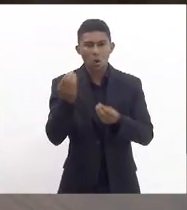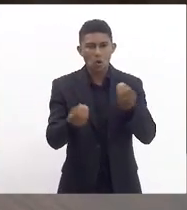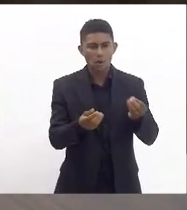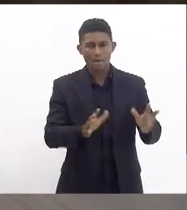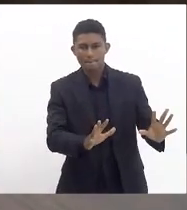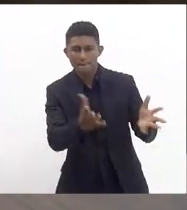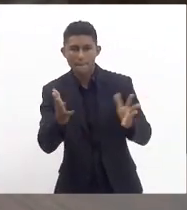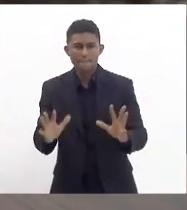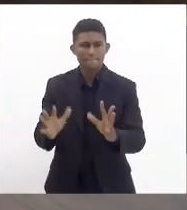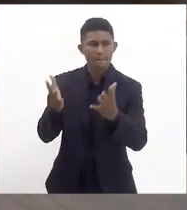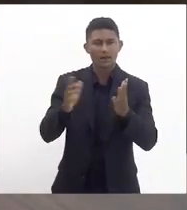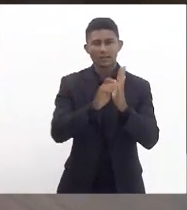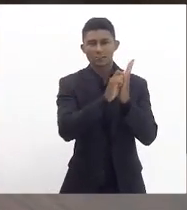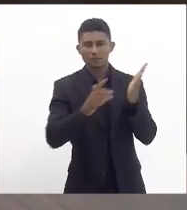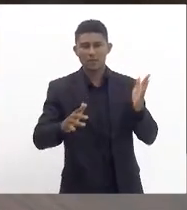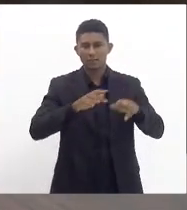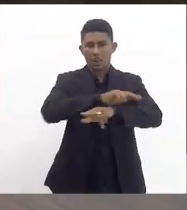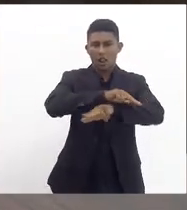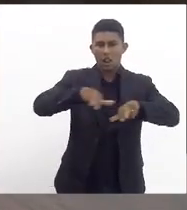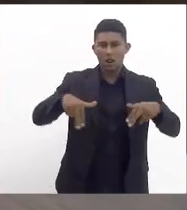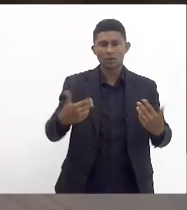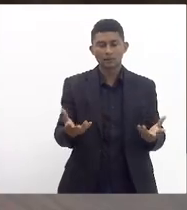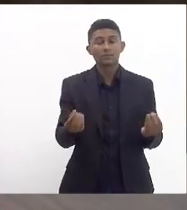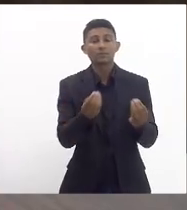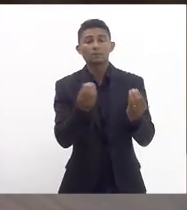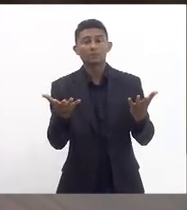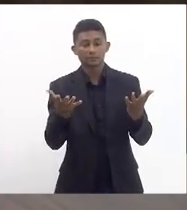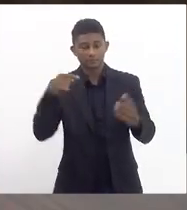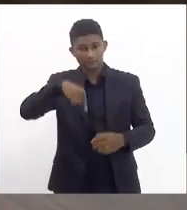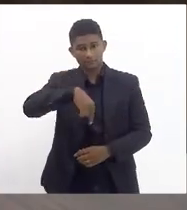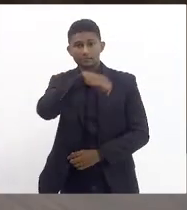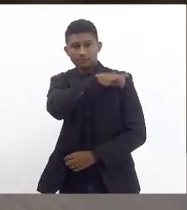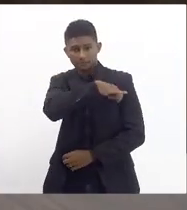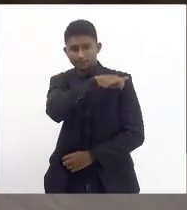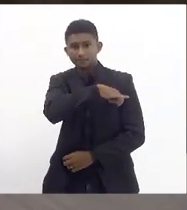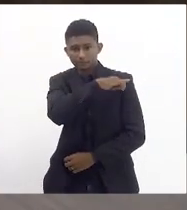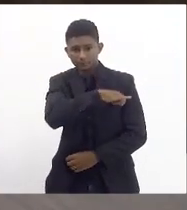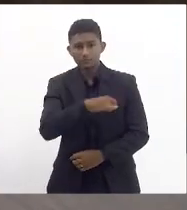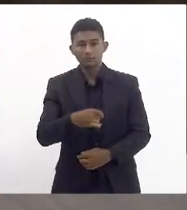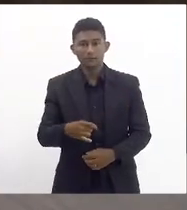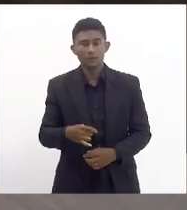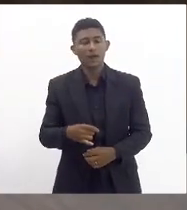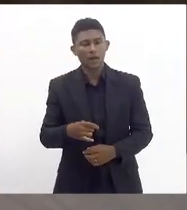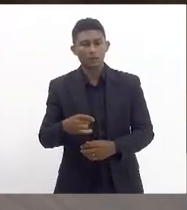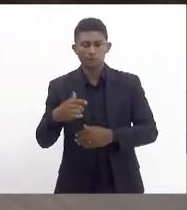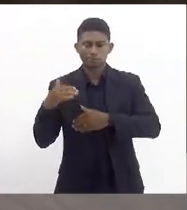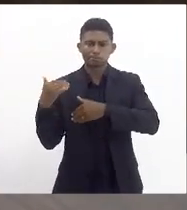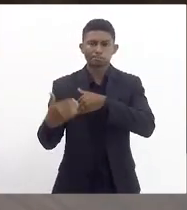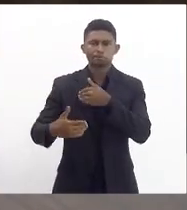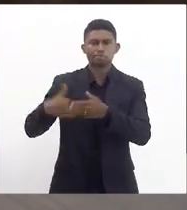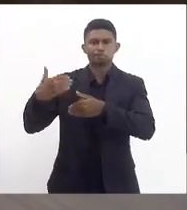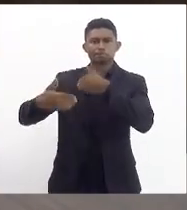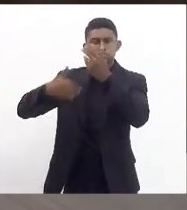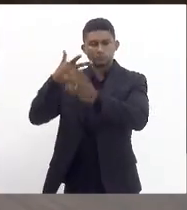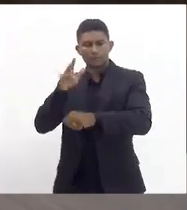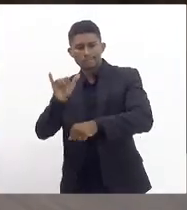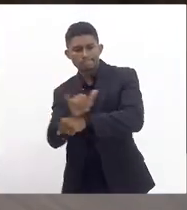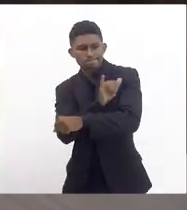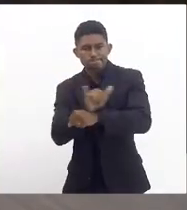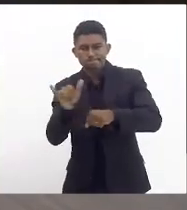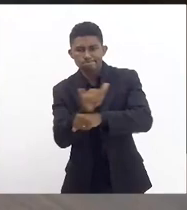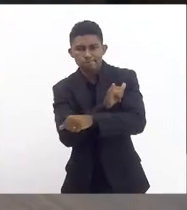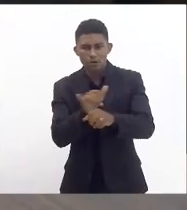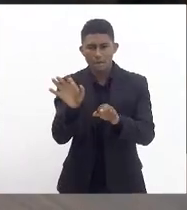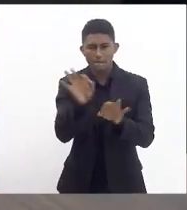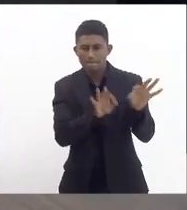nossas atividades econômicas, de modo que o Rio de Janeiro possa construir, com base nessa estratégia, entre outras, um plano